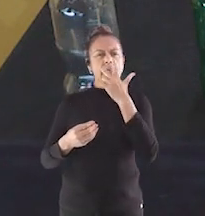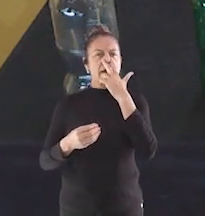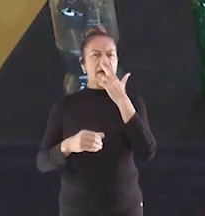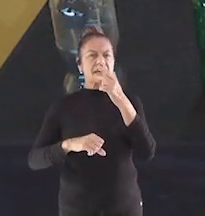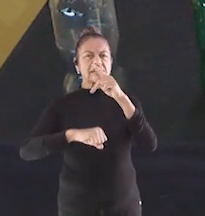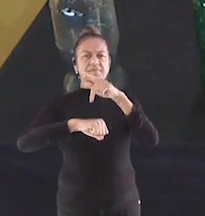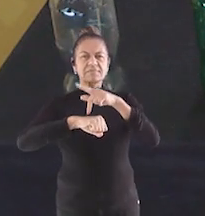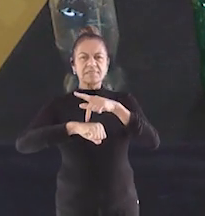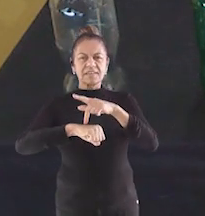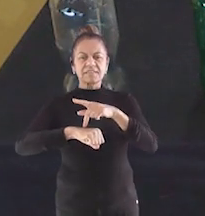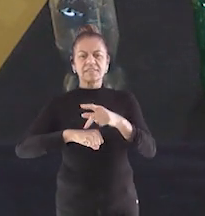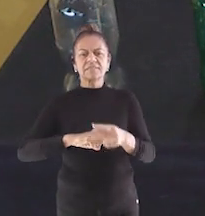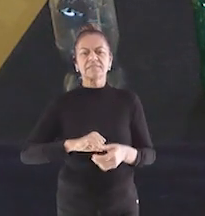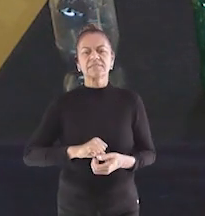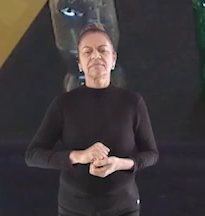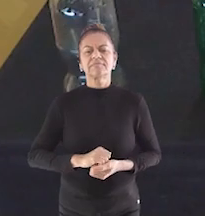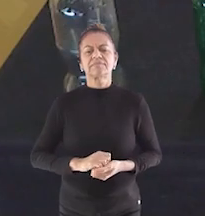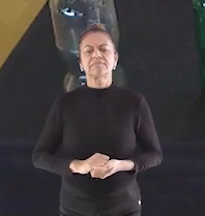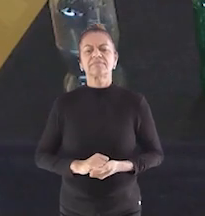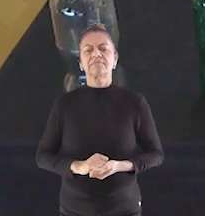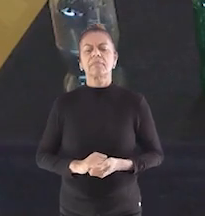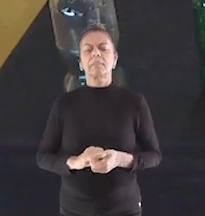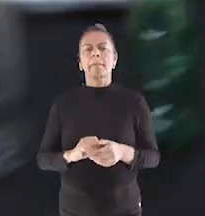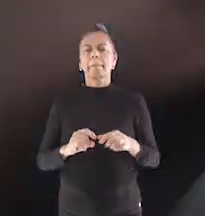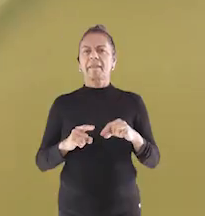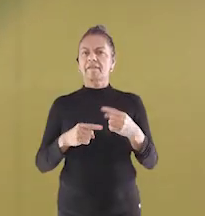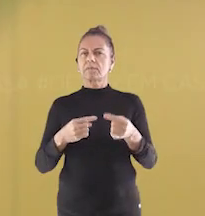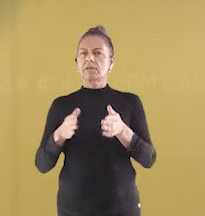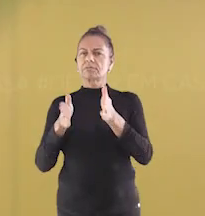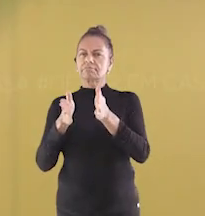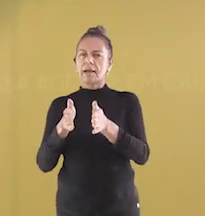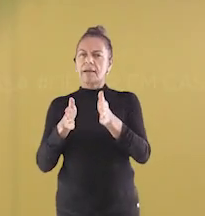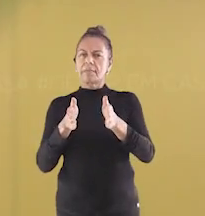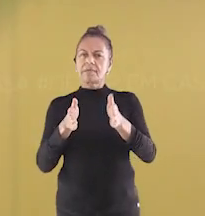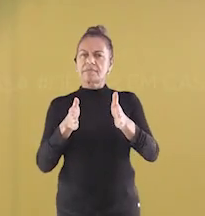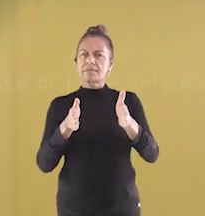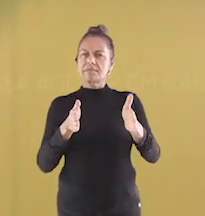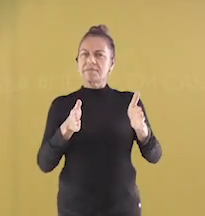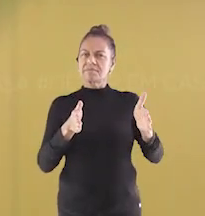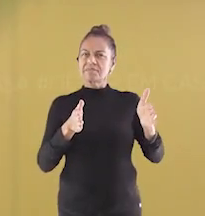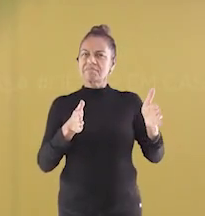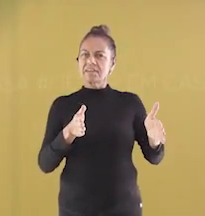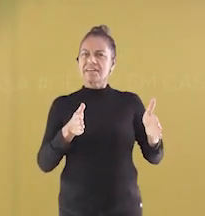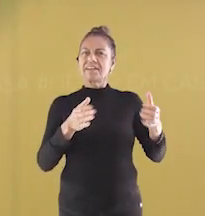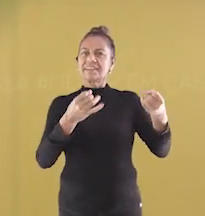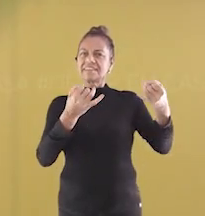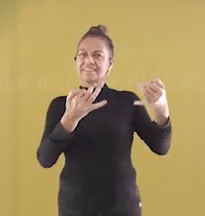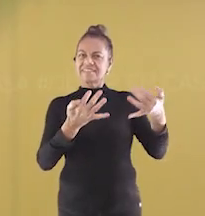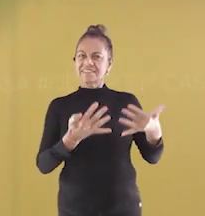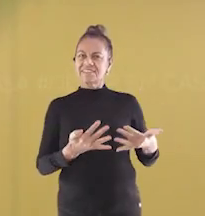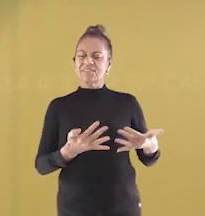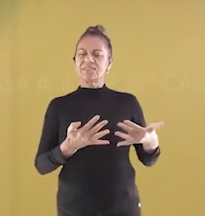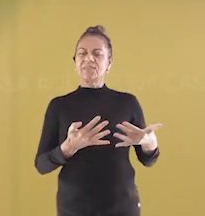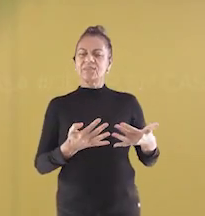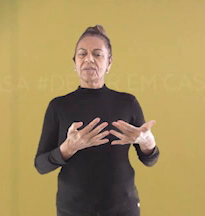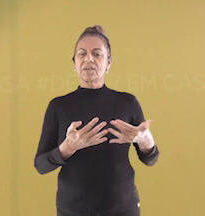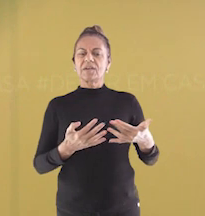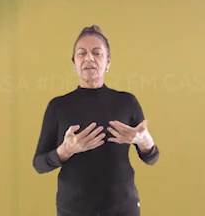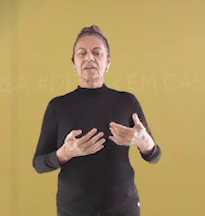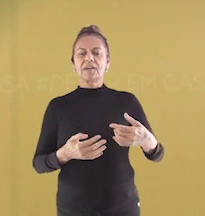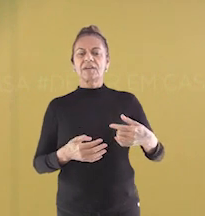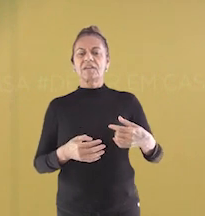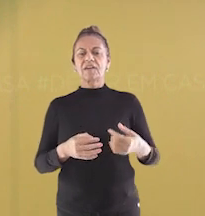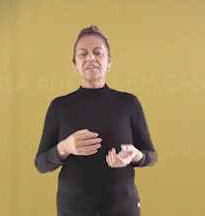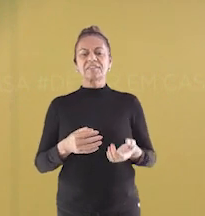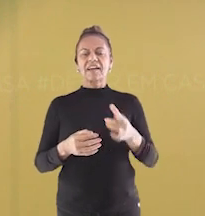na tonalidade mais parecida com de uma rocha. Bom, galera, depois de seguir todo esse passo a passo que eu